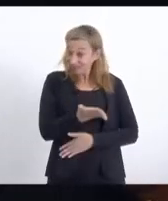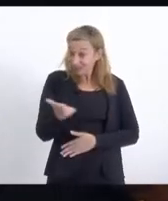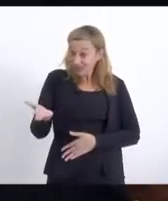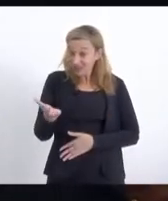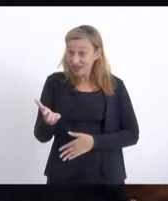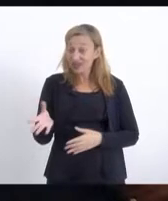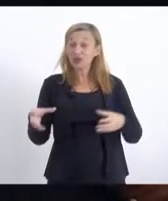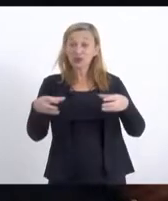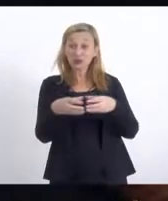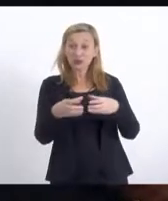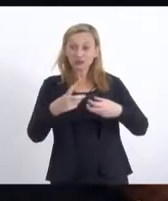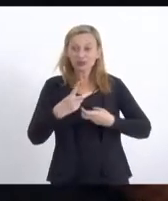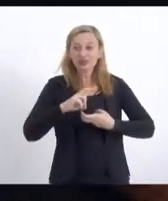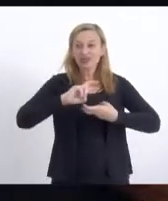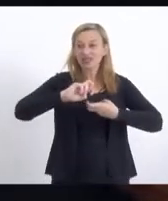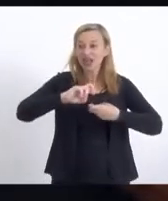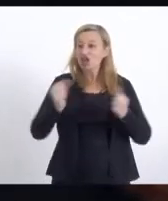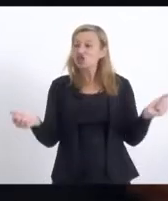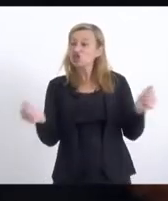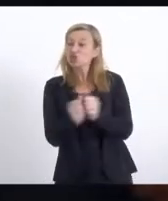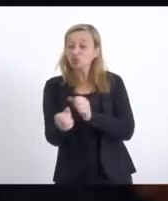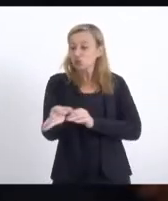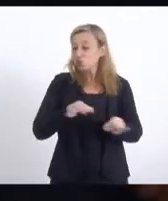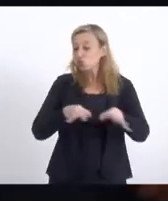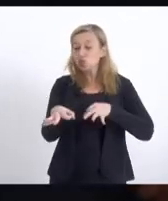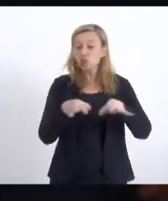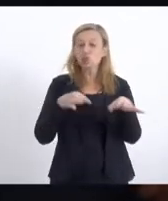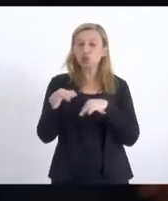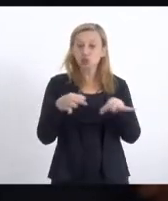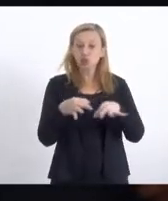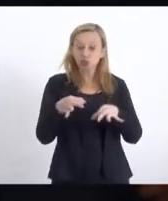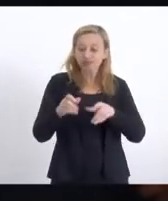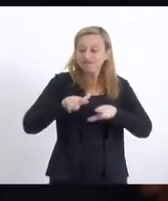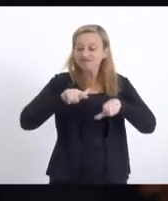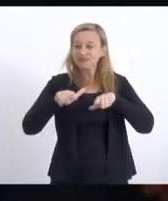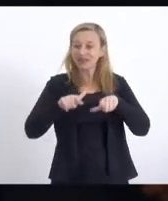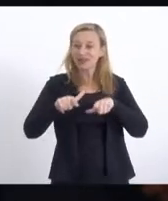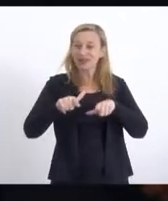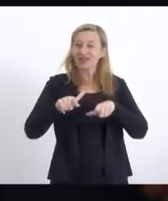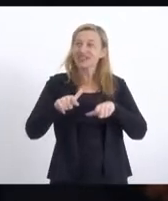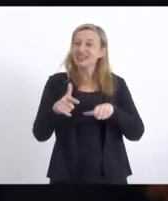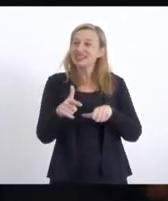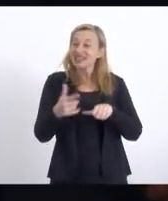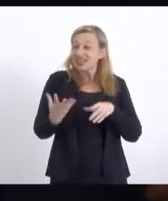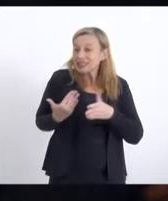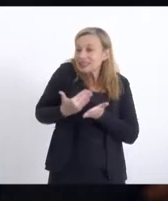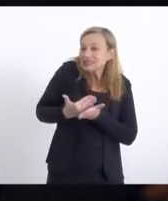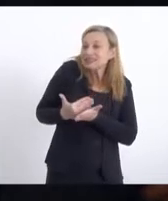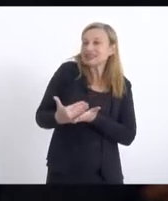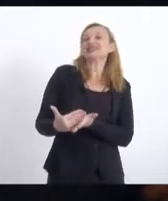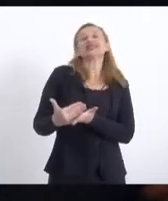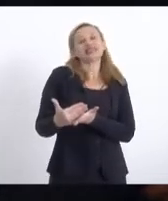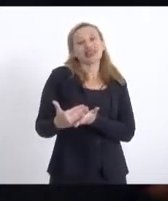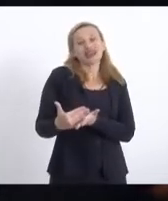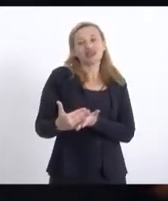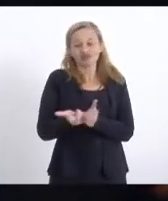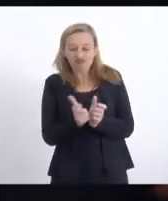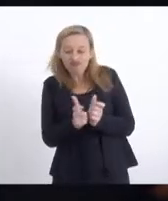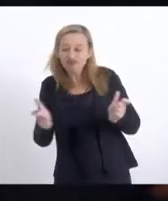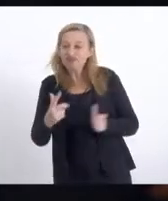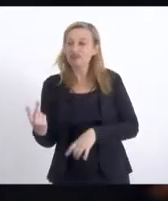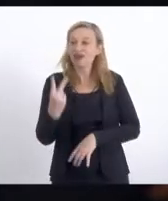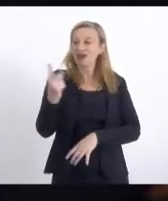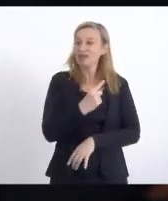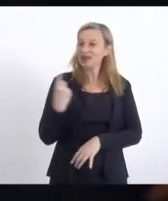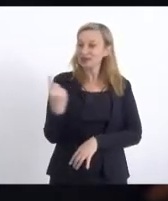corpo técnico do SEBRAE, para junto a gente elaborar, né, esse trabalho que está sendo iniciado de grande valia para a